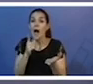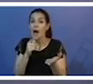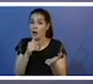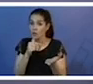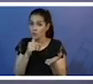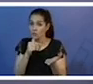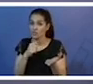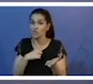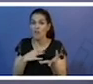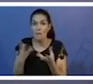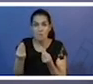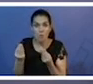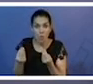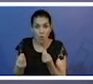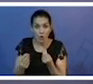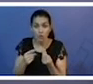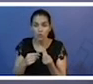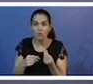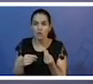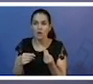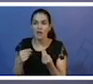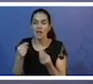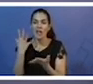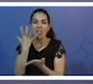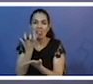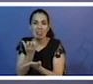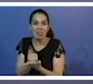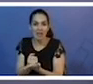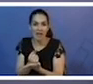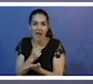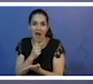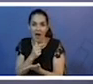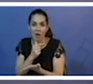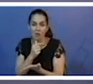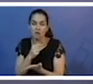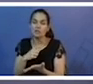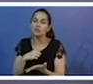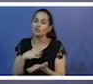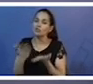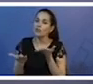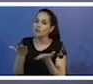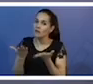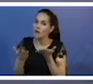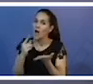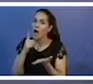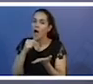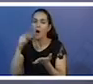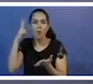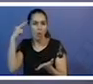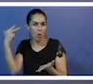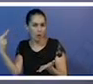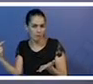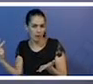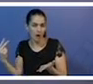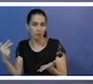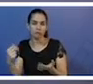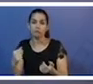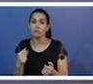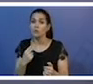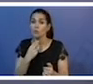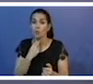em excesso, ele retém água. Se ele tiver equilibrado, a quantidade de água no organismo fica normal. Então, não